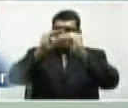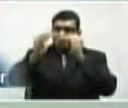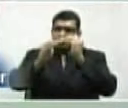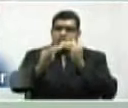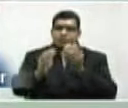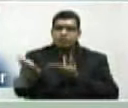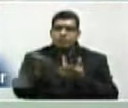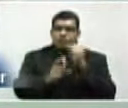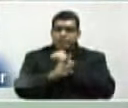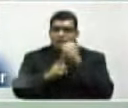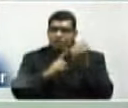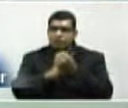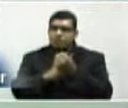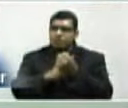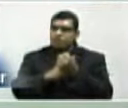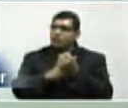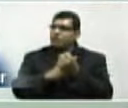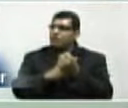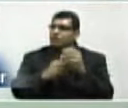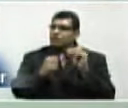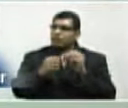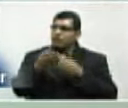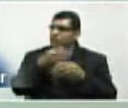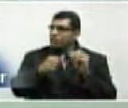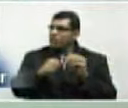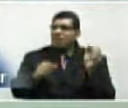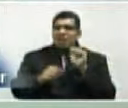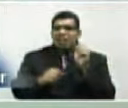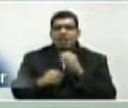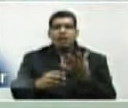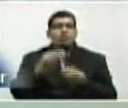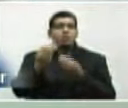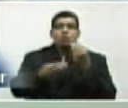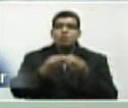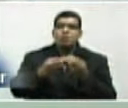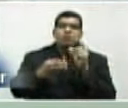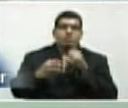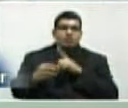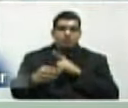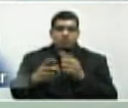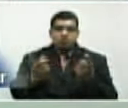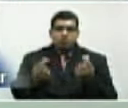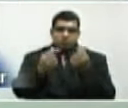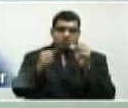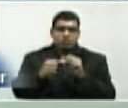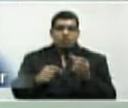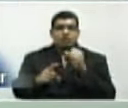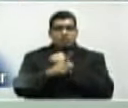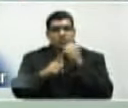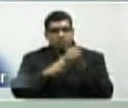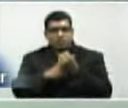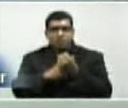ação social é um convite à fraude. E por isso os recursos de ação